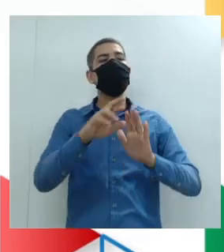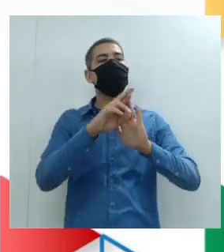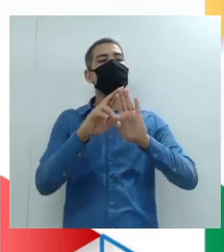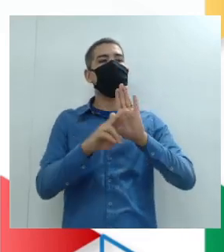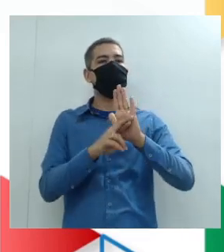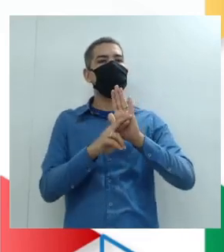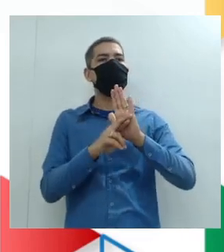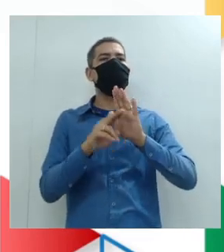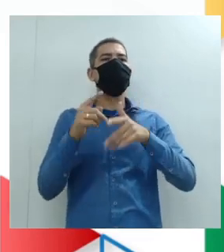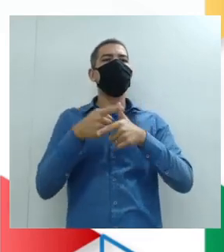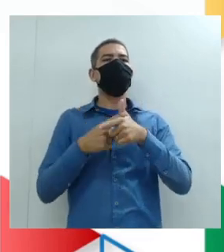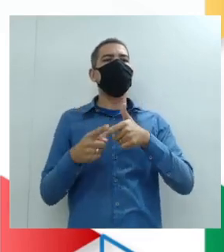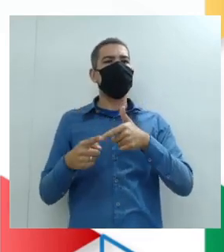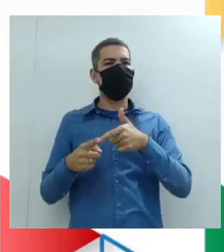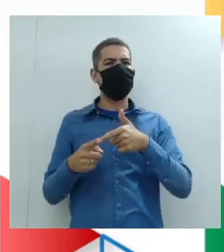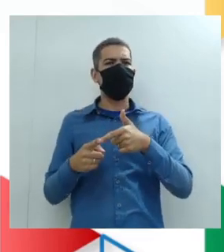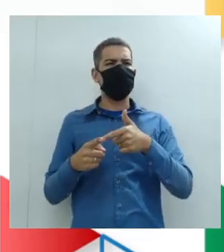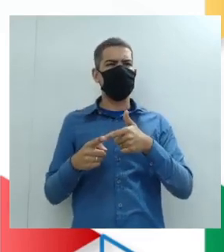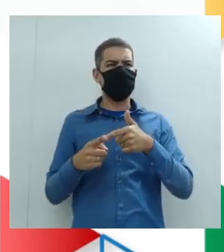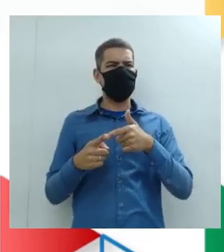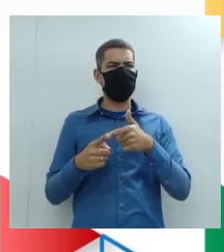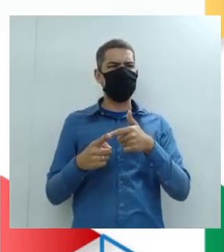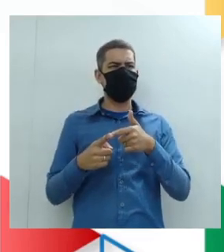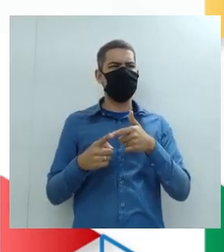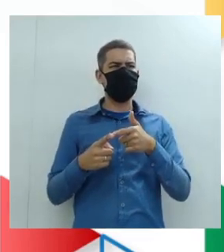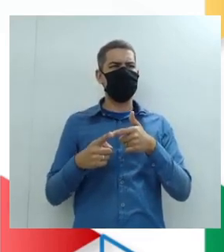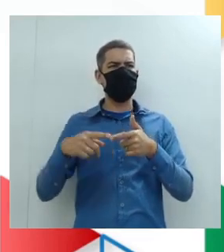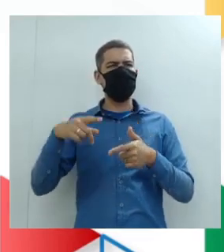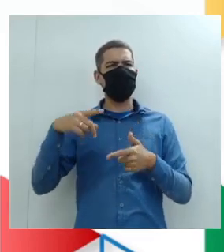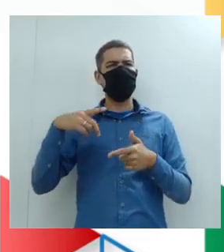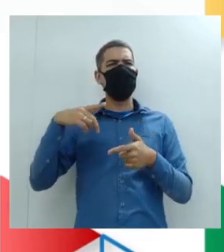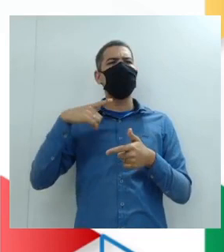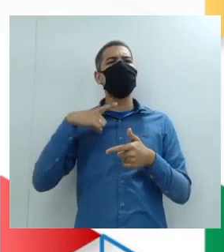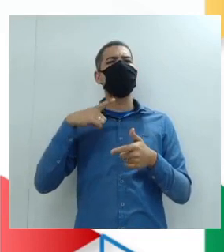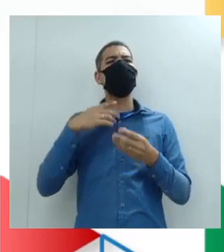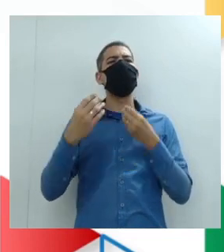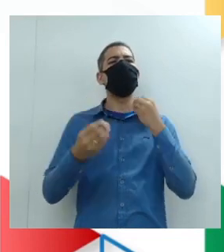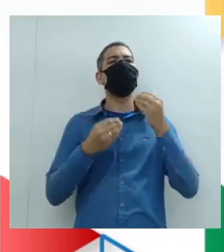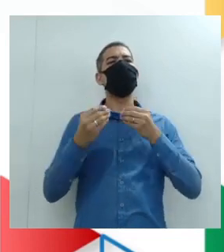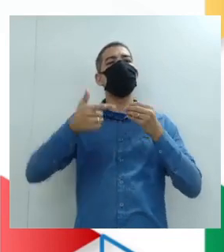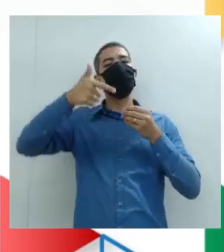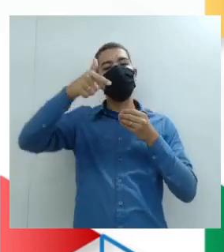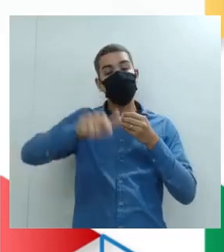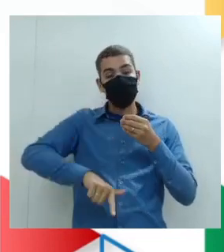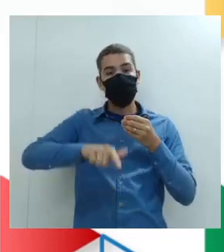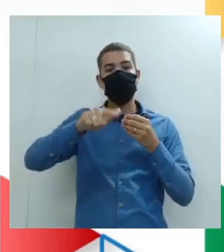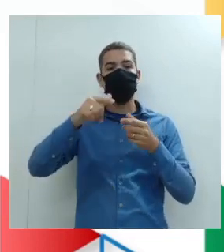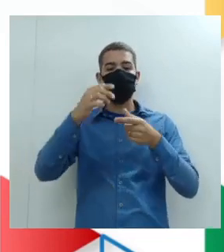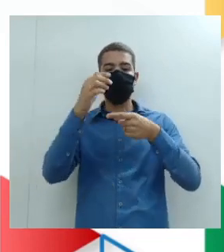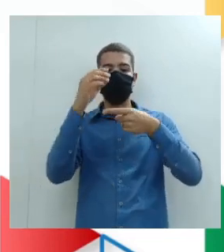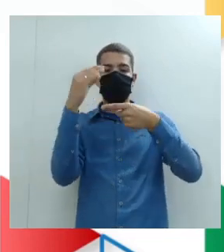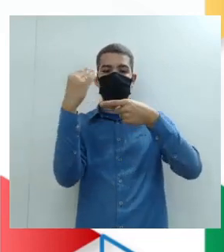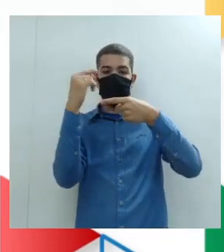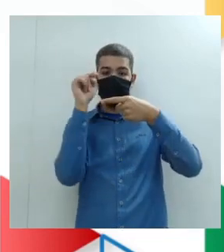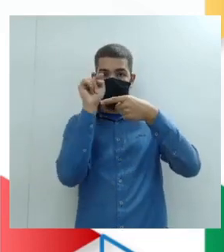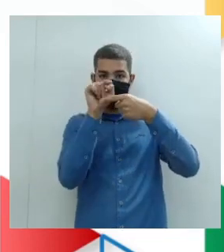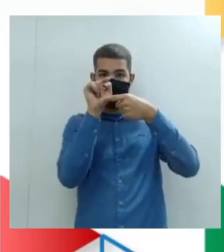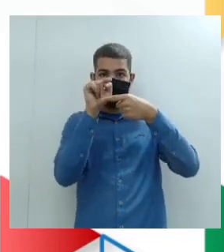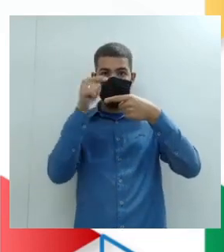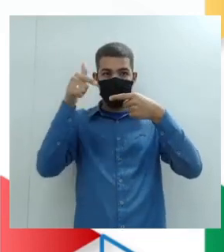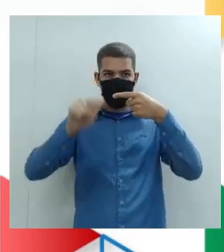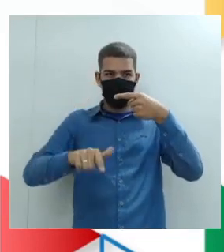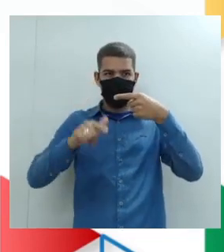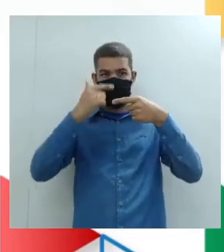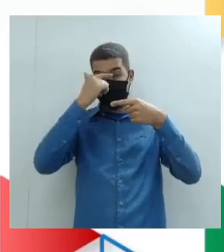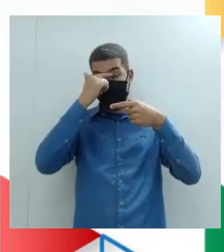na divisão de uma fração por um número inteiro, eu vou repetir o numerador, que é 8